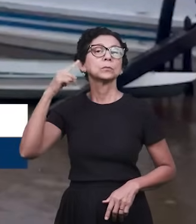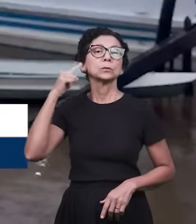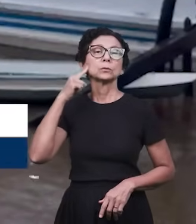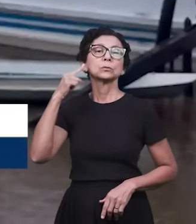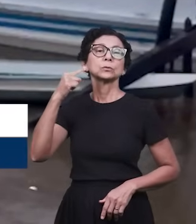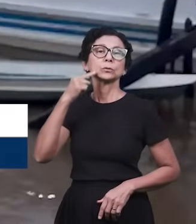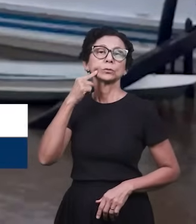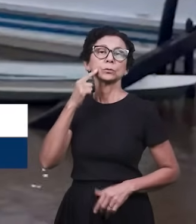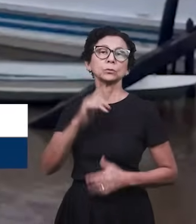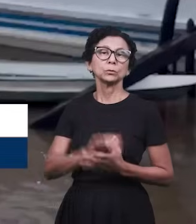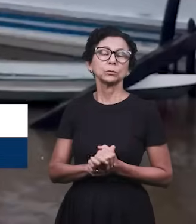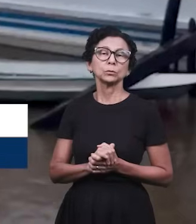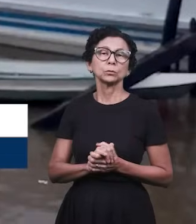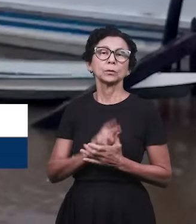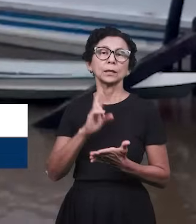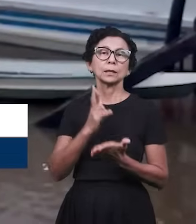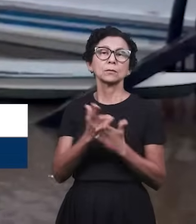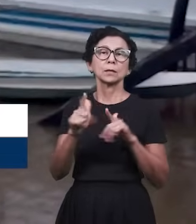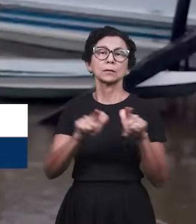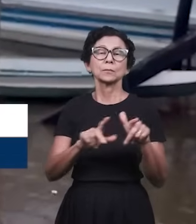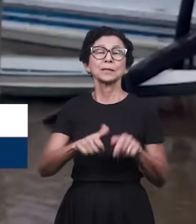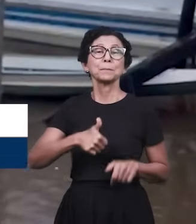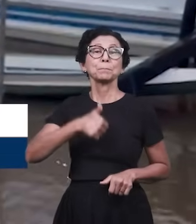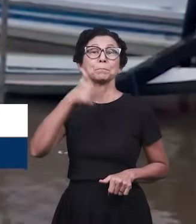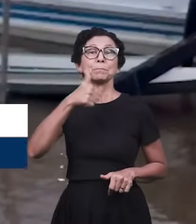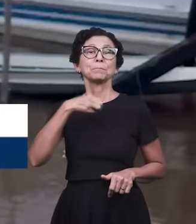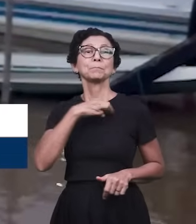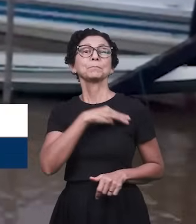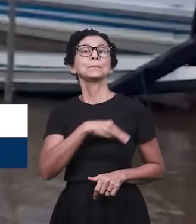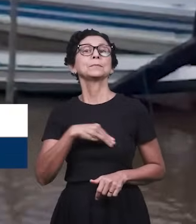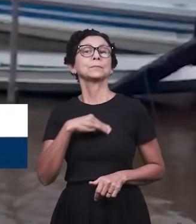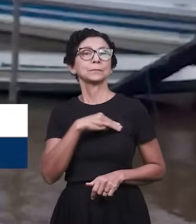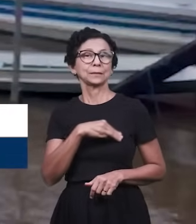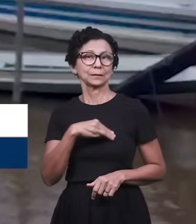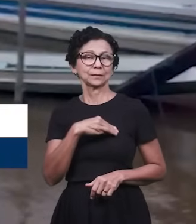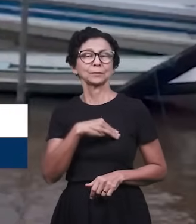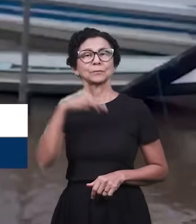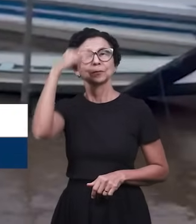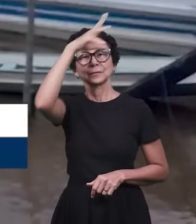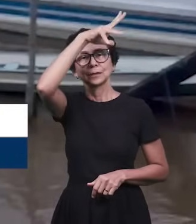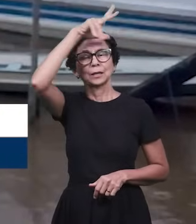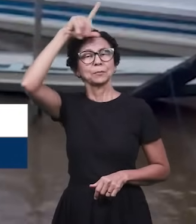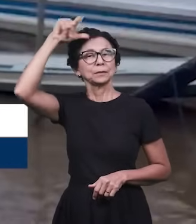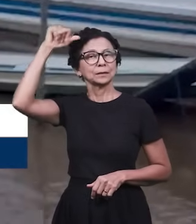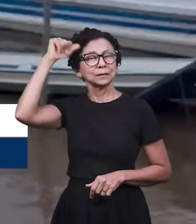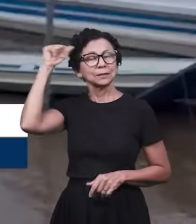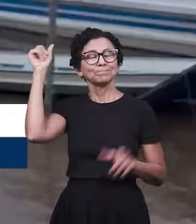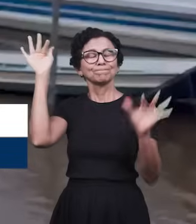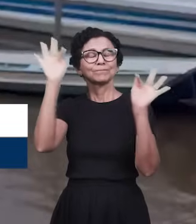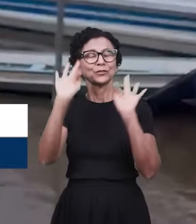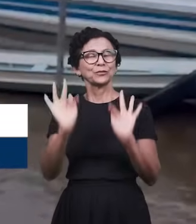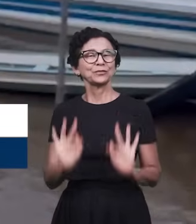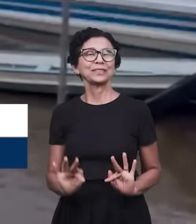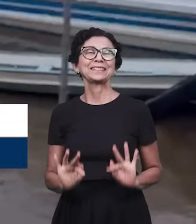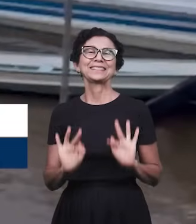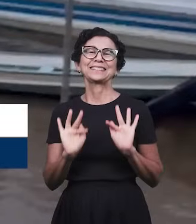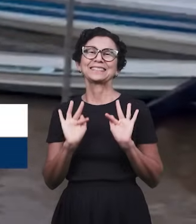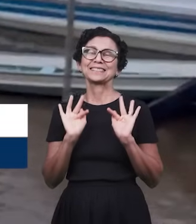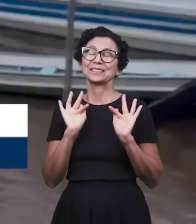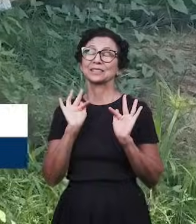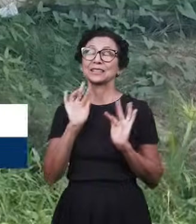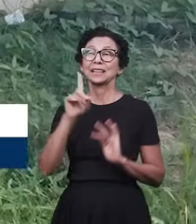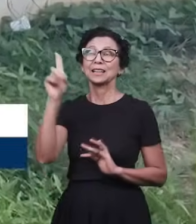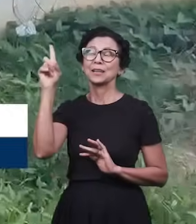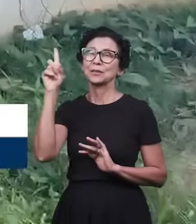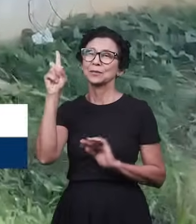do trabalho feito na primeira missão, na primeira edição da Missão Amazônia, e nós ficamos muito felizes pelos frutos que o Senhor tem dado a